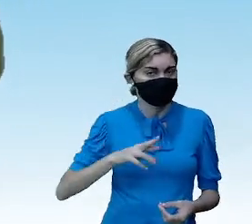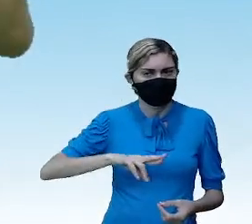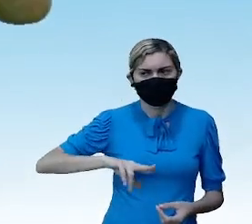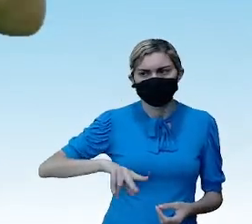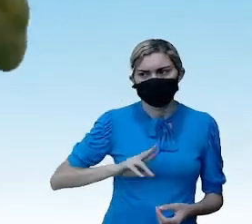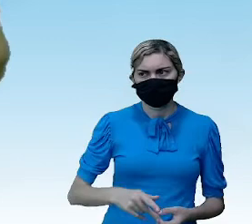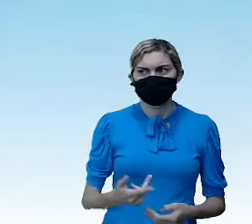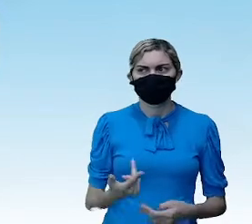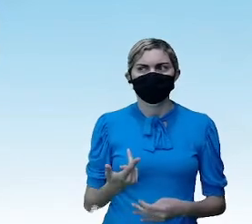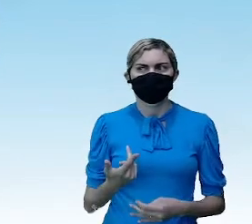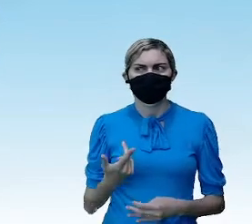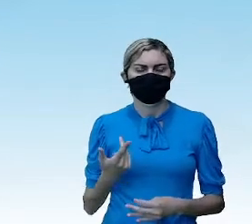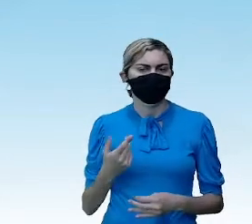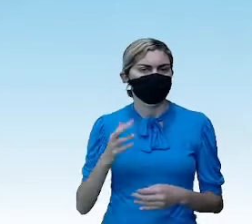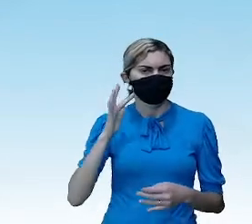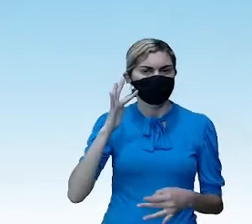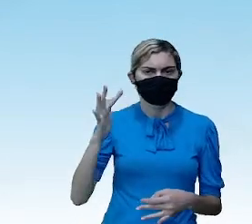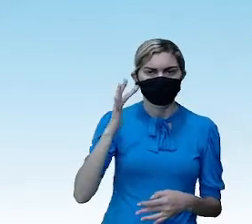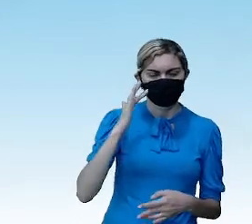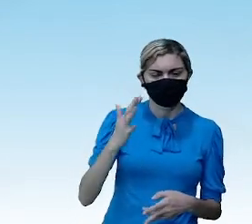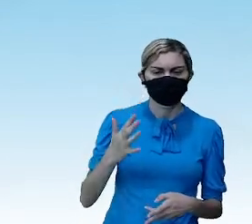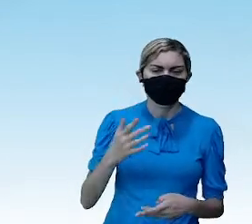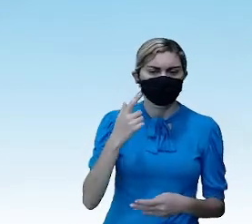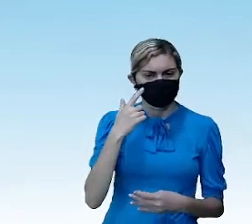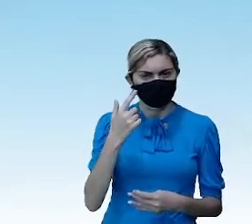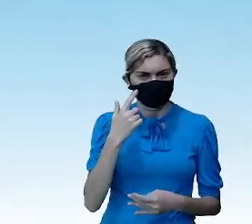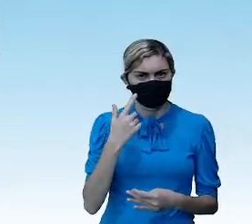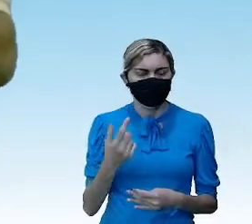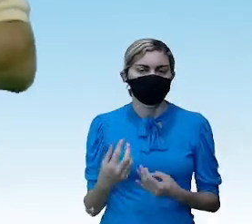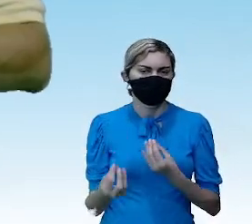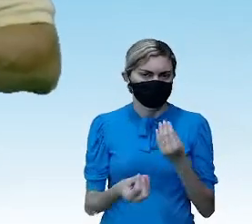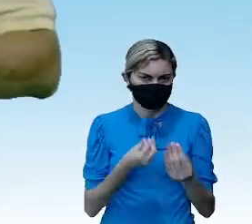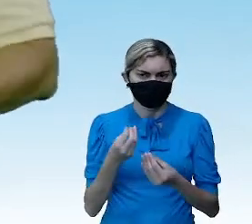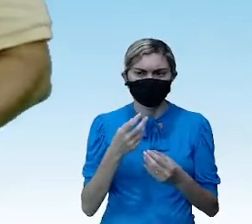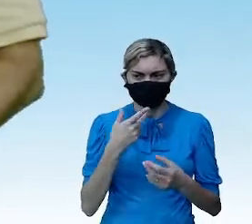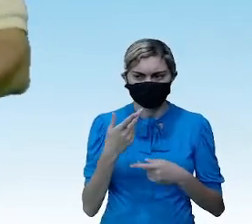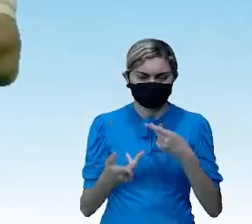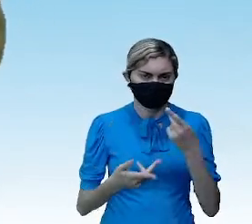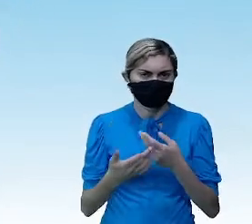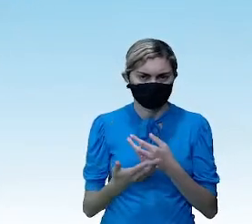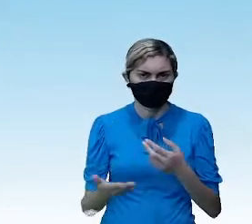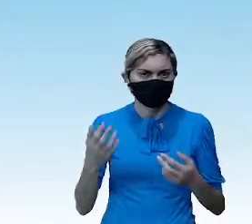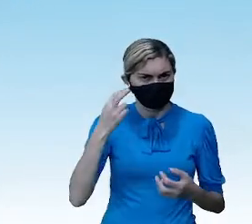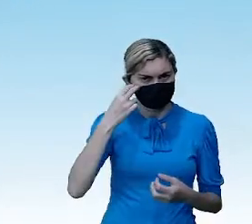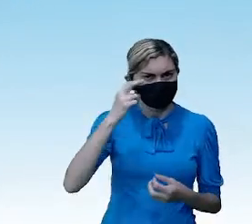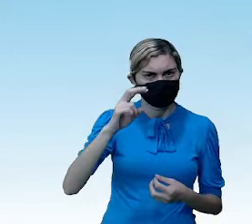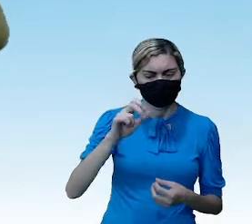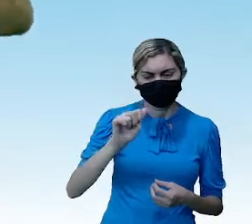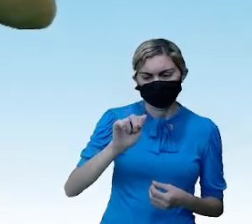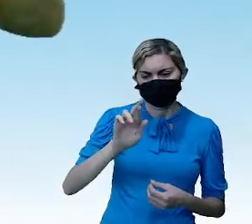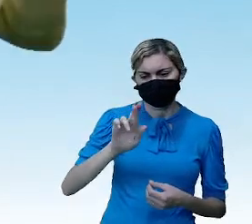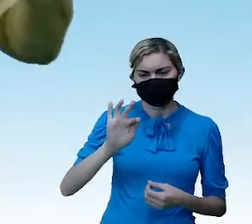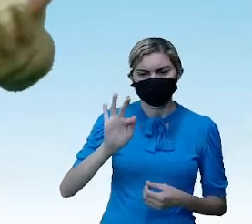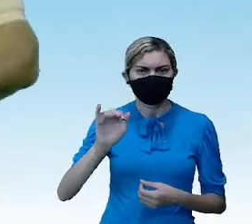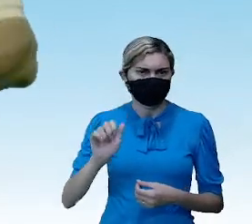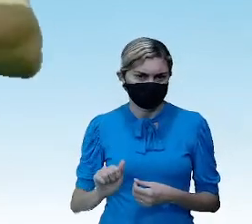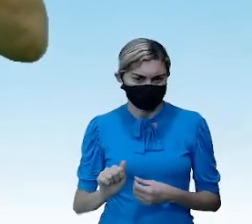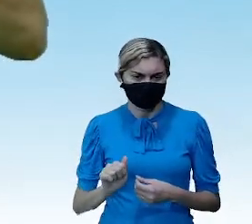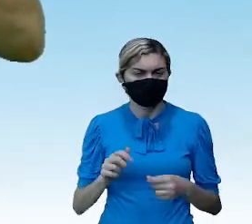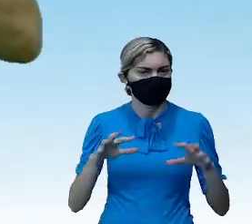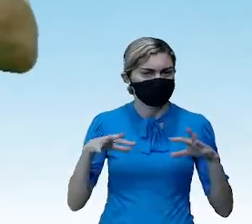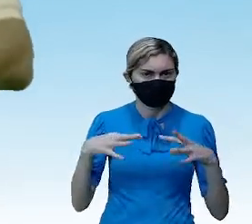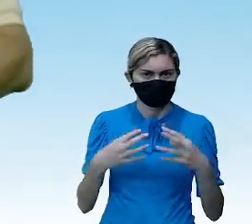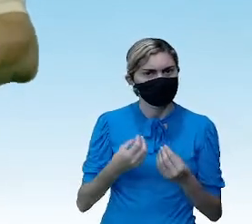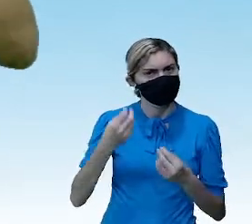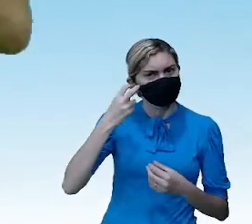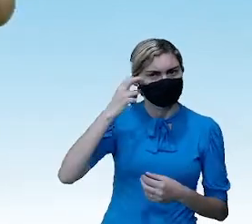numa fundamentação teórica. Vejam só, como eu já falei a vocês, que é uma cultura ágrafa, tudo gira em torno do